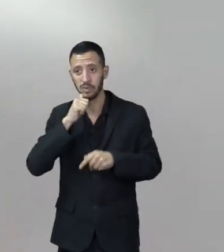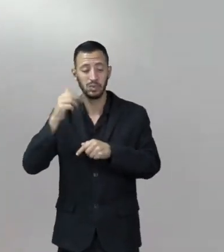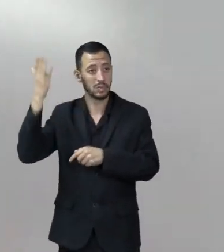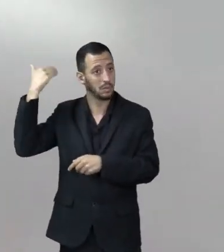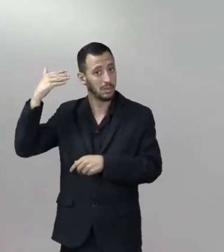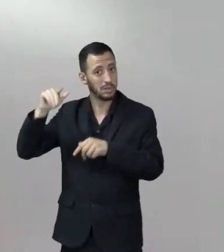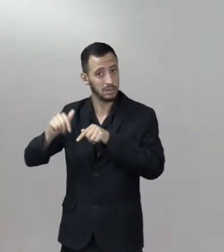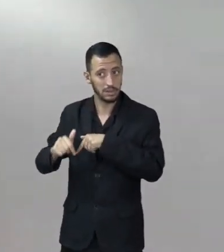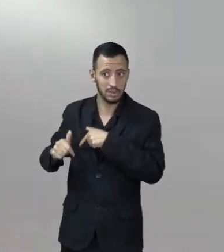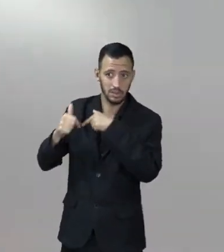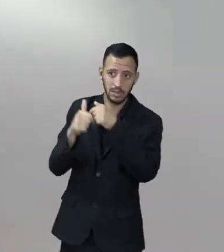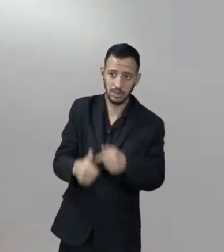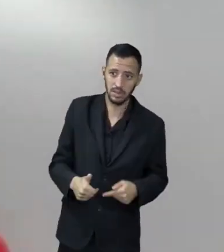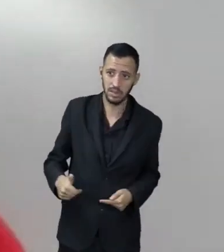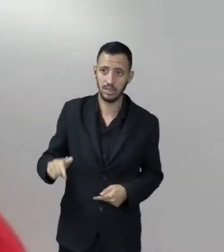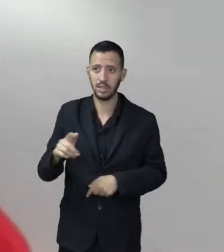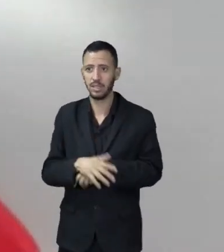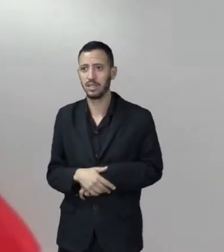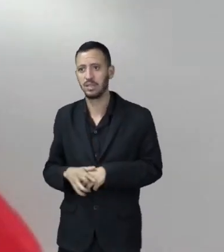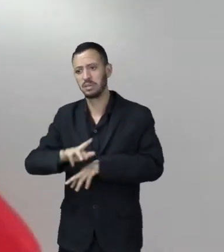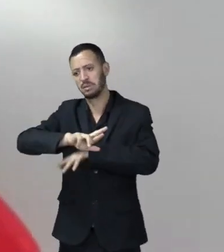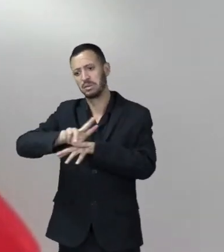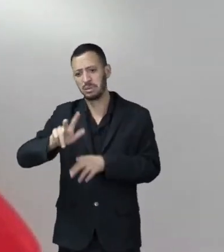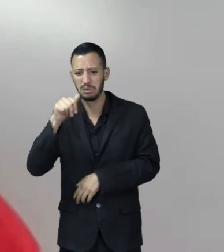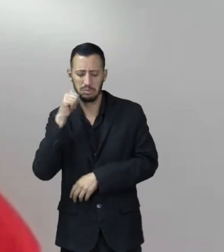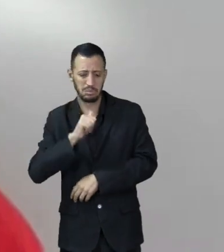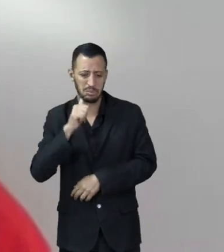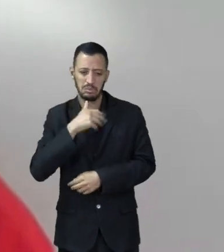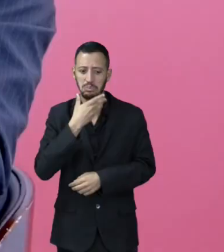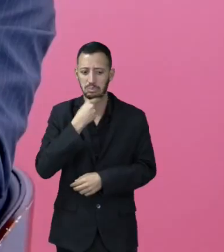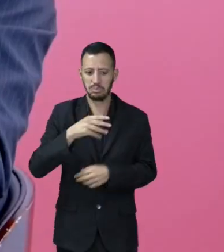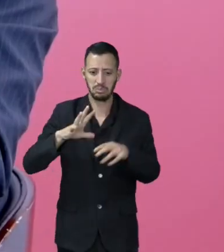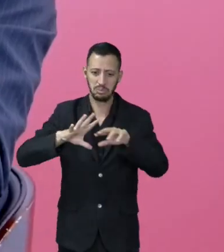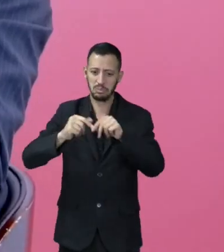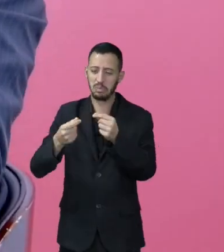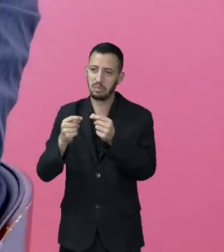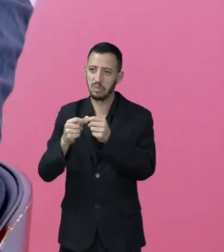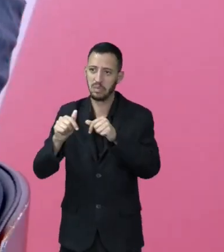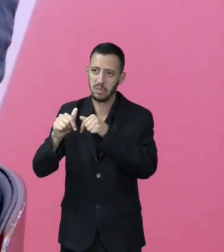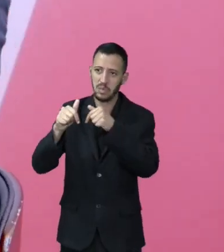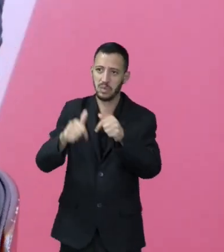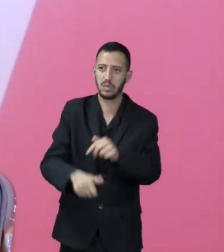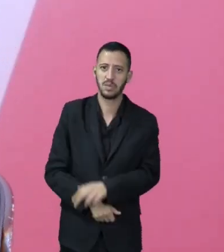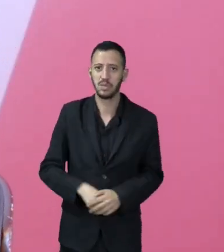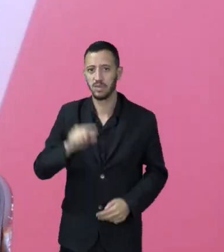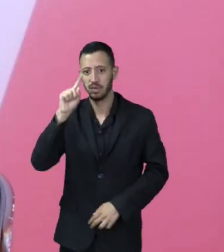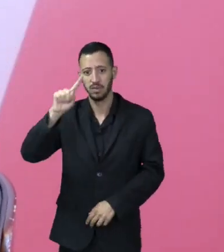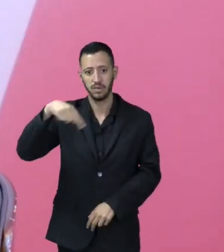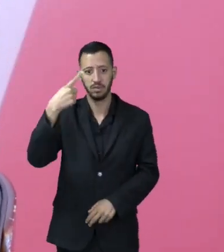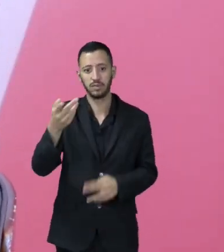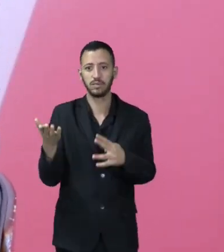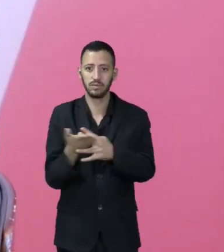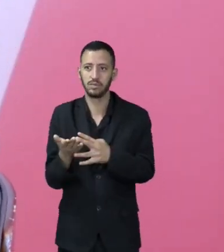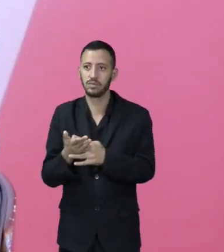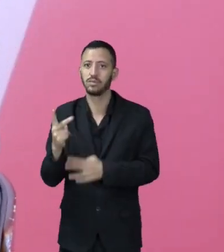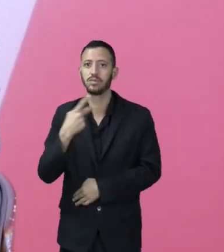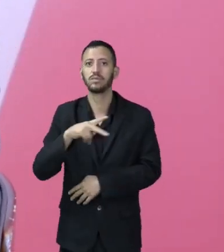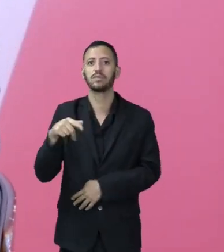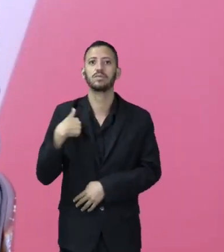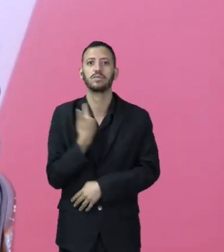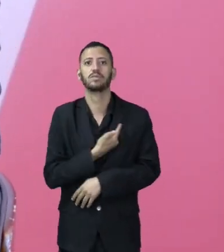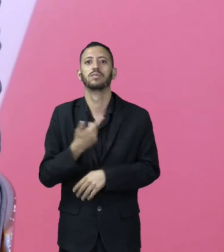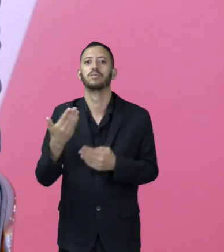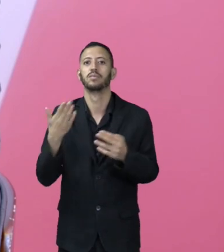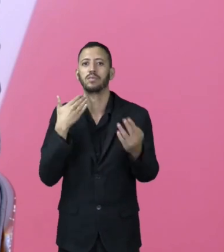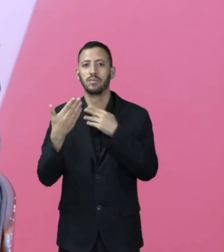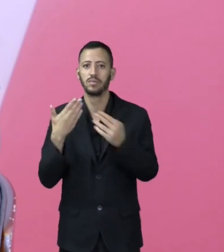atrás. Giovanna Baby, Katia Tapeti e tantas outras pessoas aí que iniciaram tudo. Muito bem, daqui a pouco, depois do intervalo, a gente continua com essa